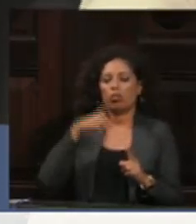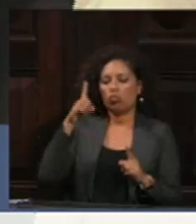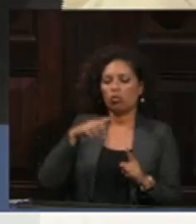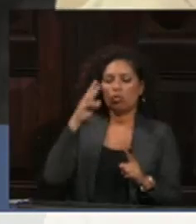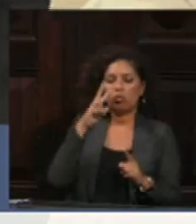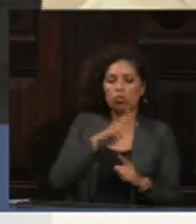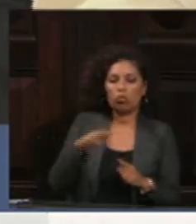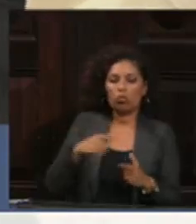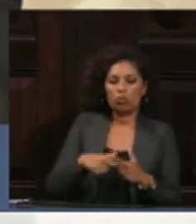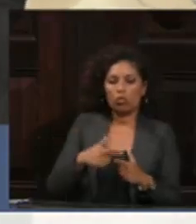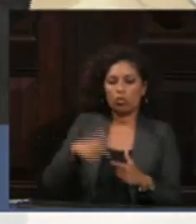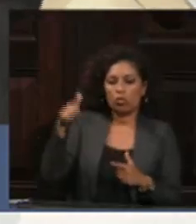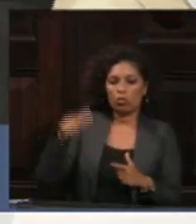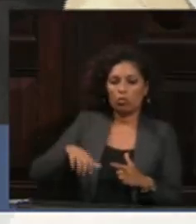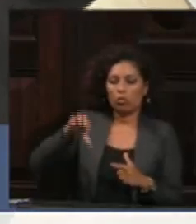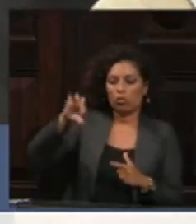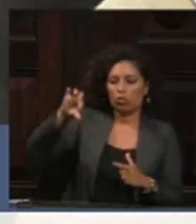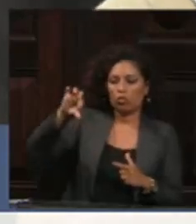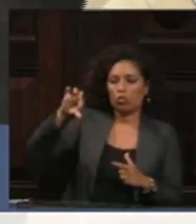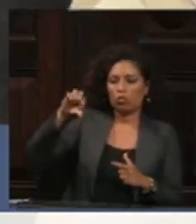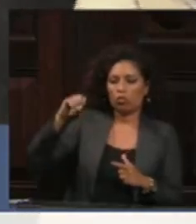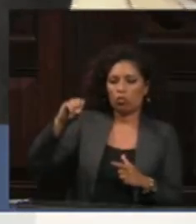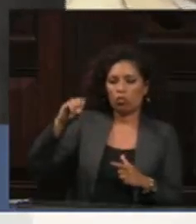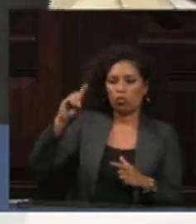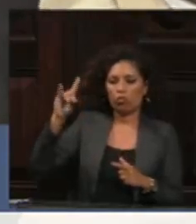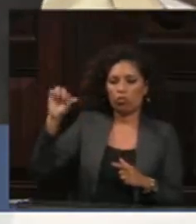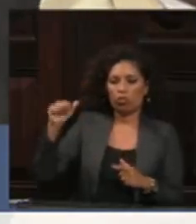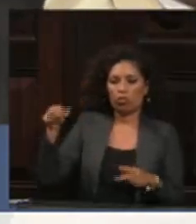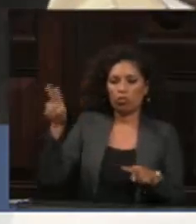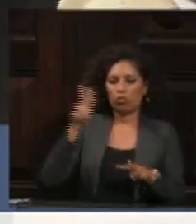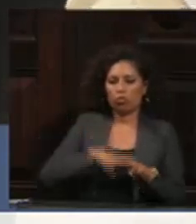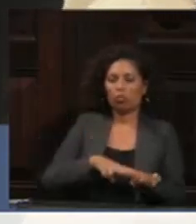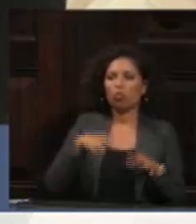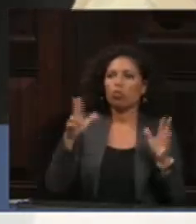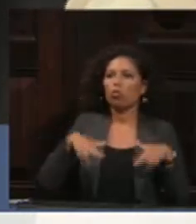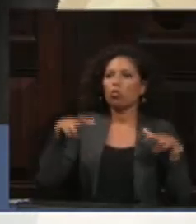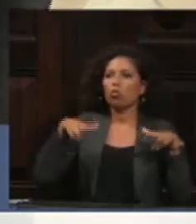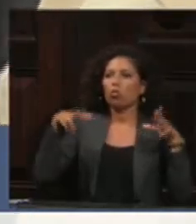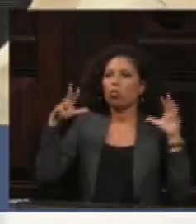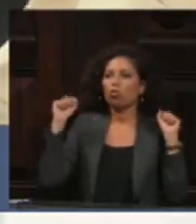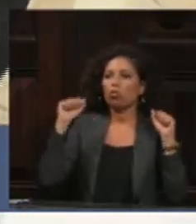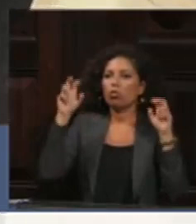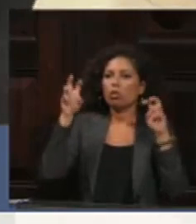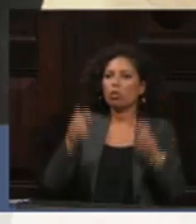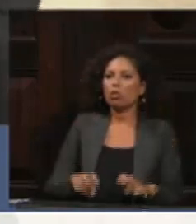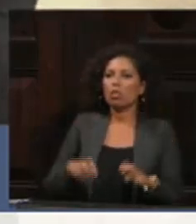ficou mais de 90 dias preso. Jamais foi ouvido,